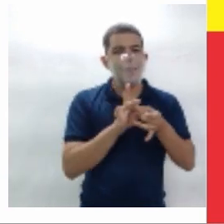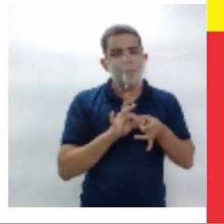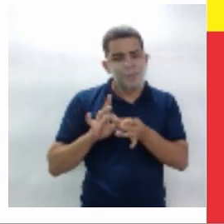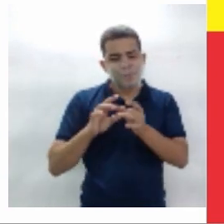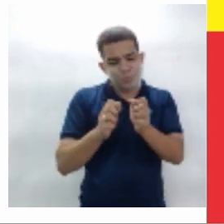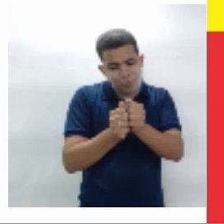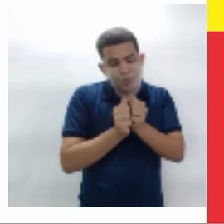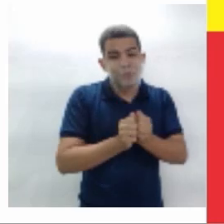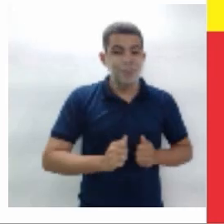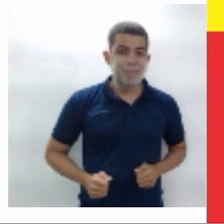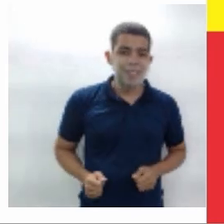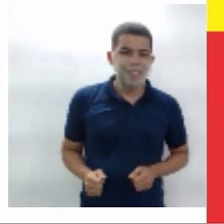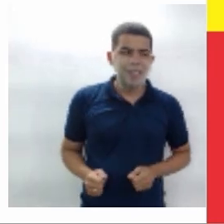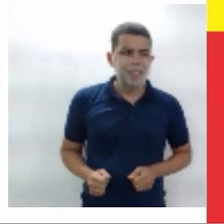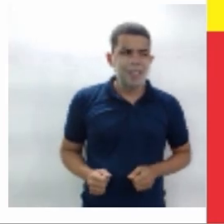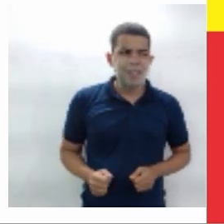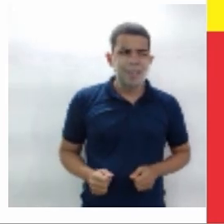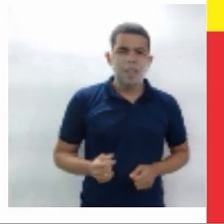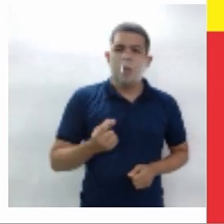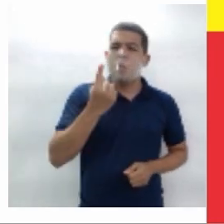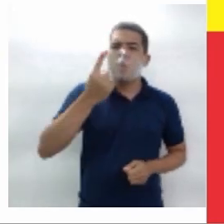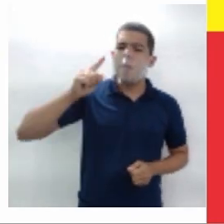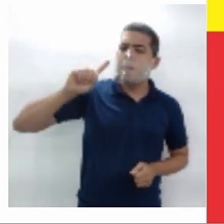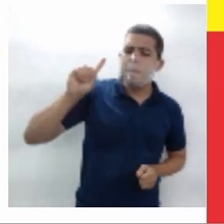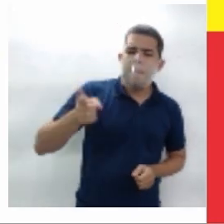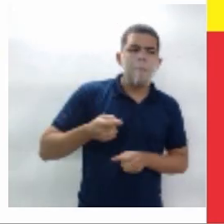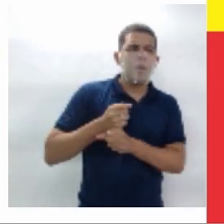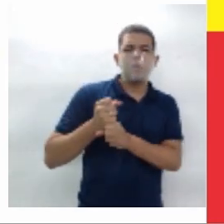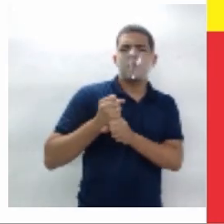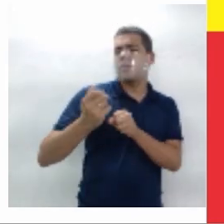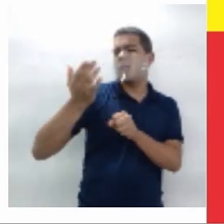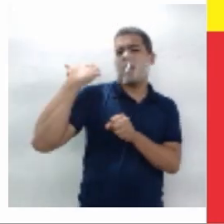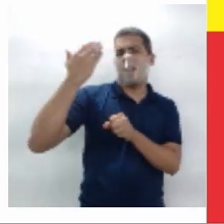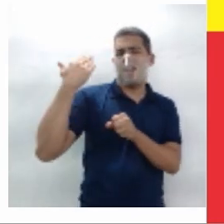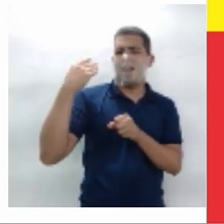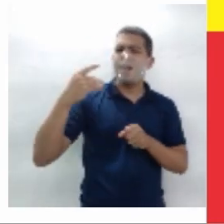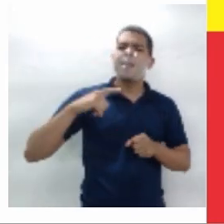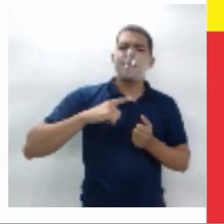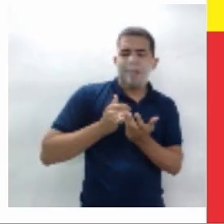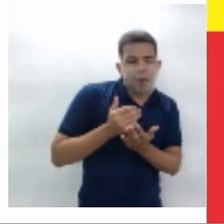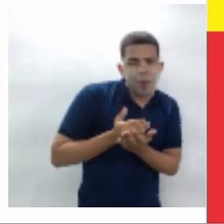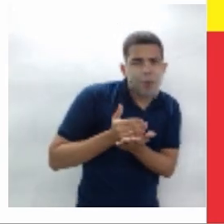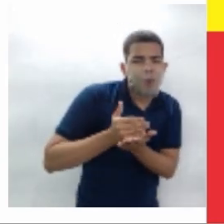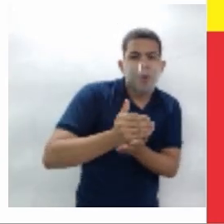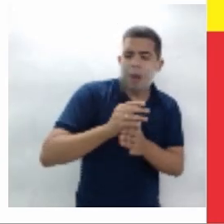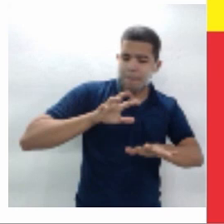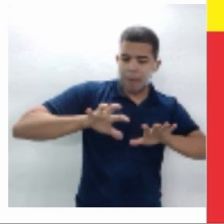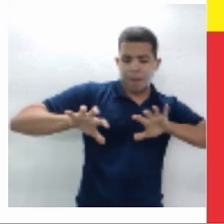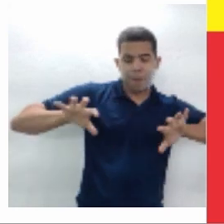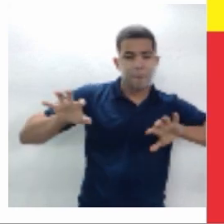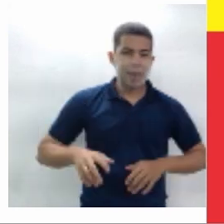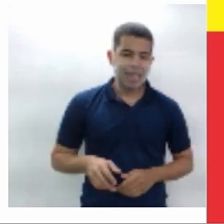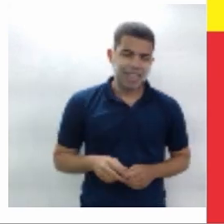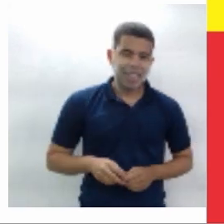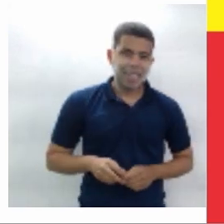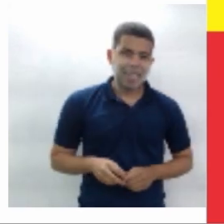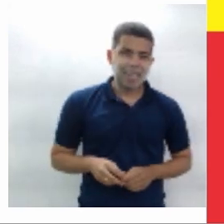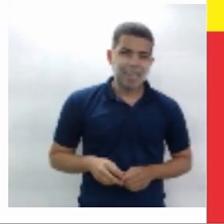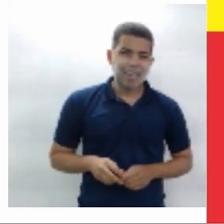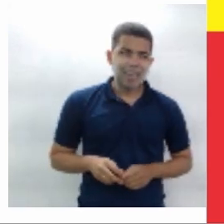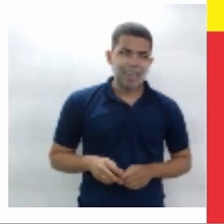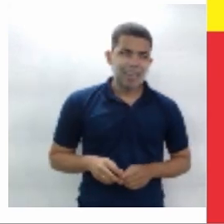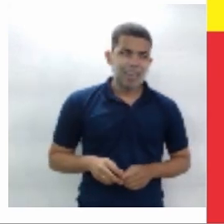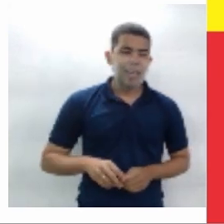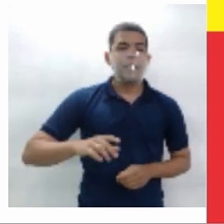juntos. Então, 1 bilhão de anos atrás, começaram a se separar. Então, a gente